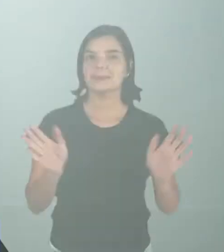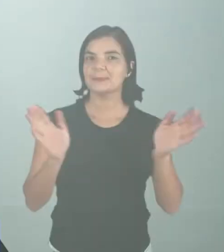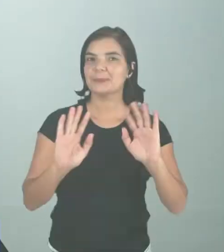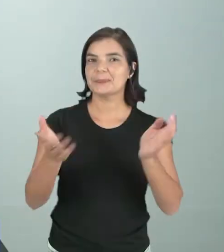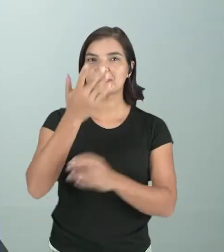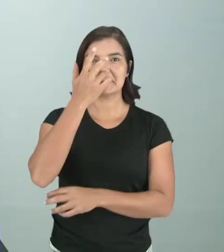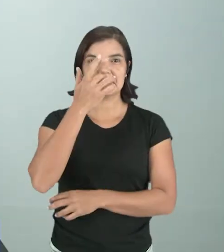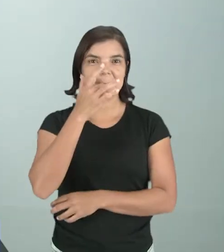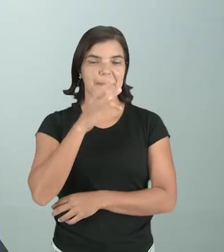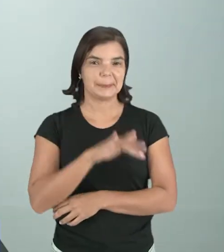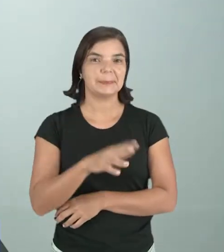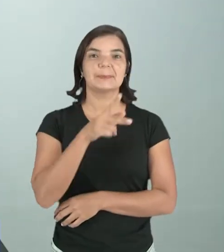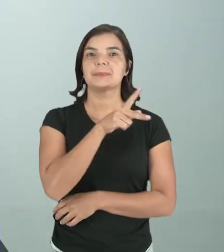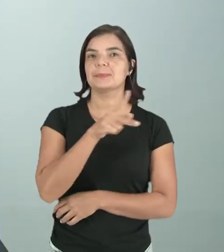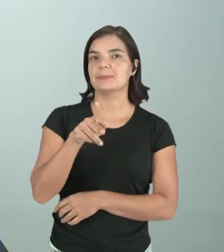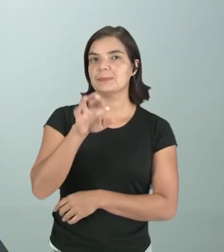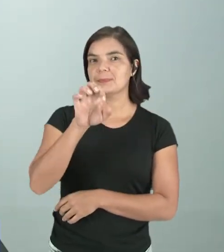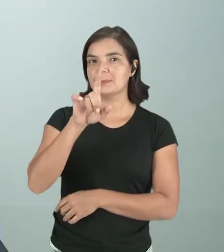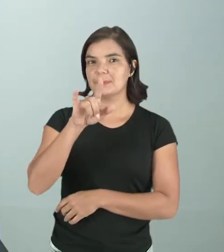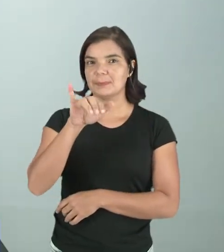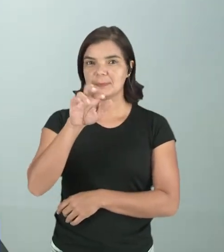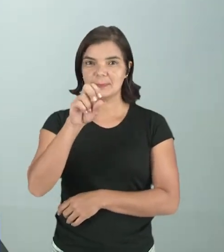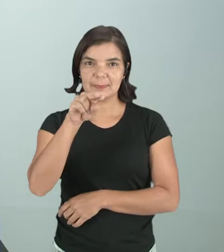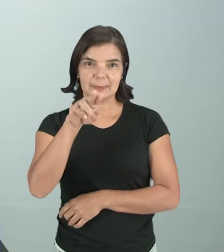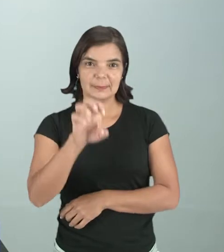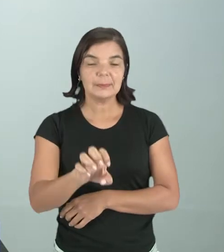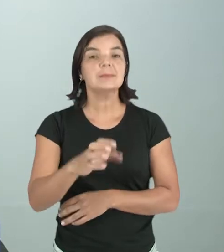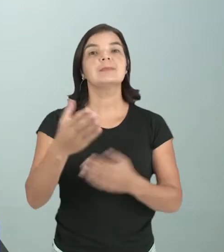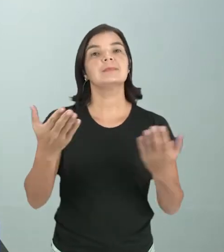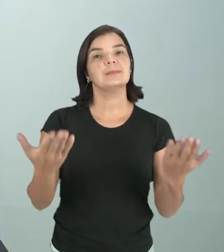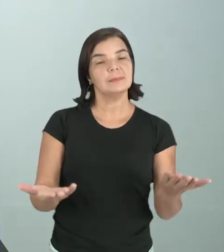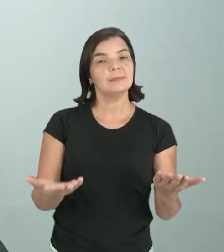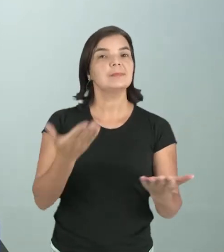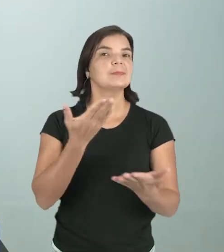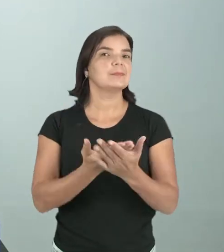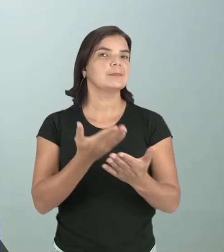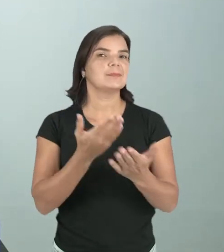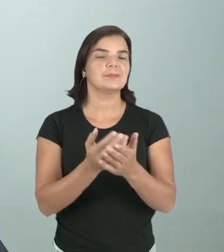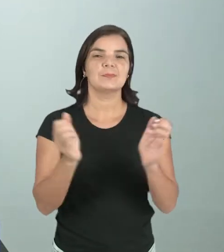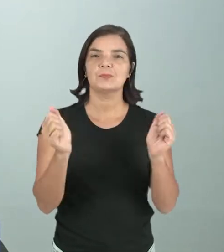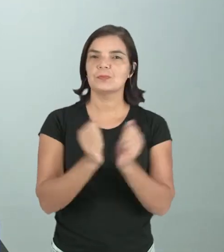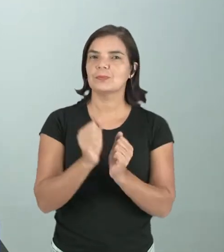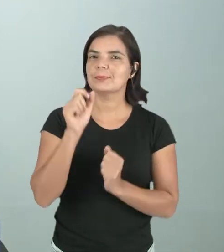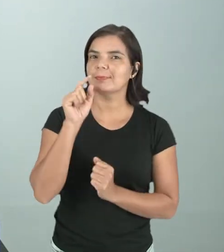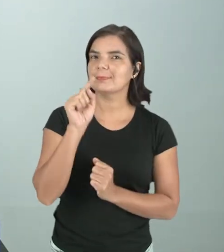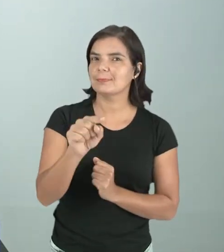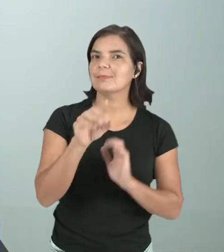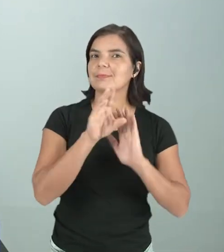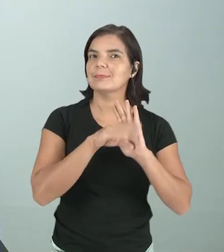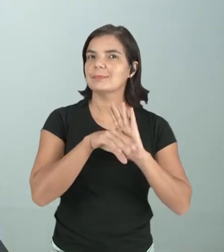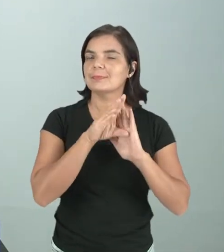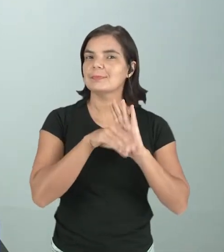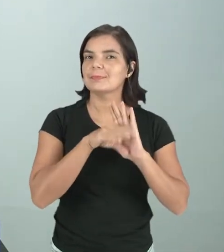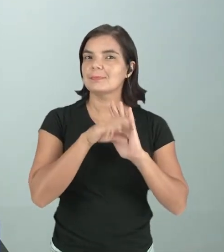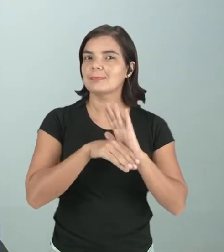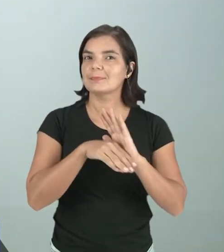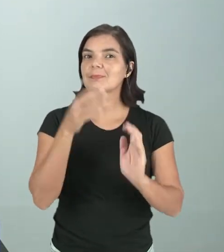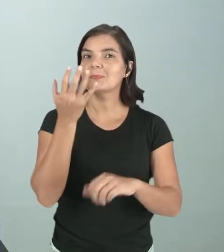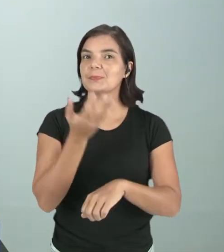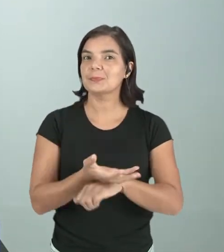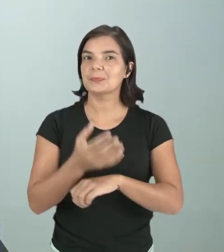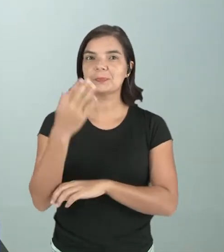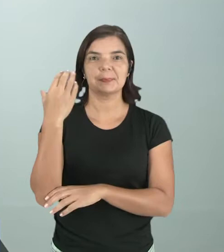Olá, crianças! Sou a professora Eliane Medeiros e estou aqui para estudar com vocês os conteúdos relacionados à disciplina